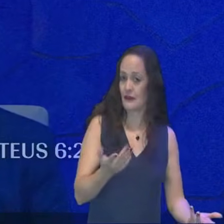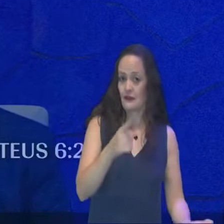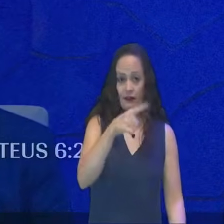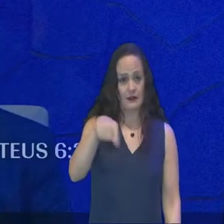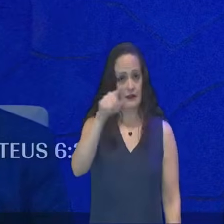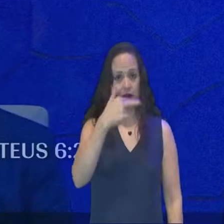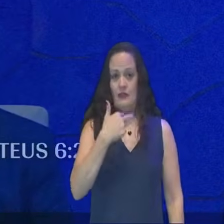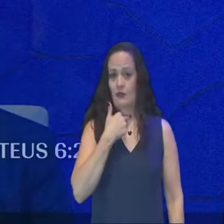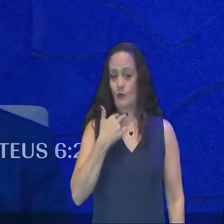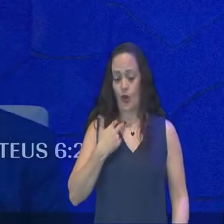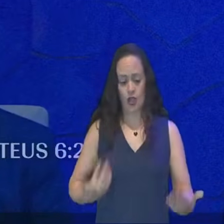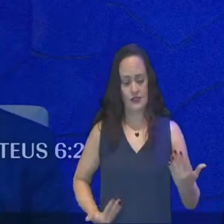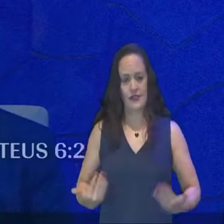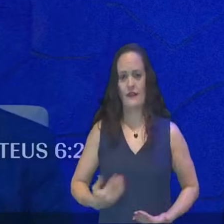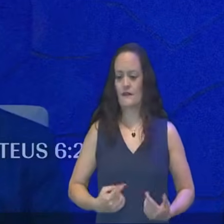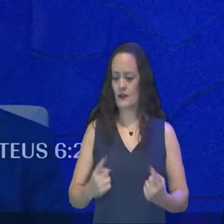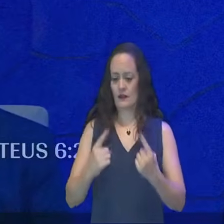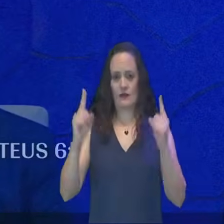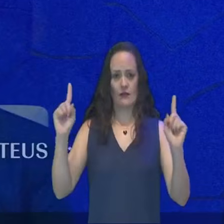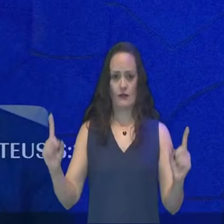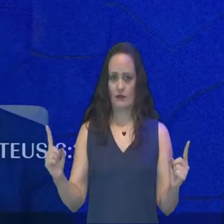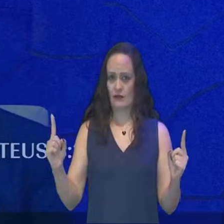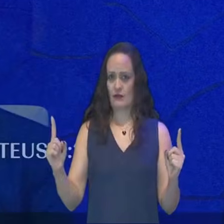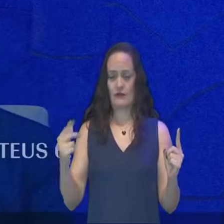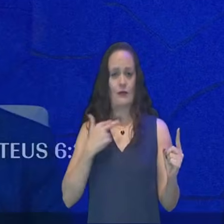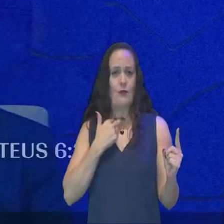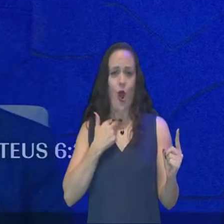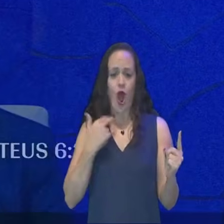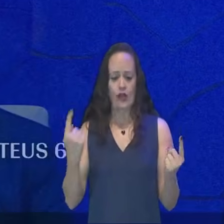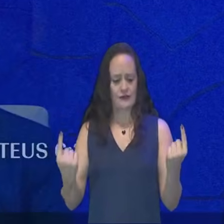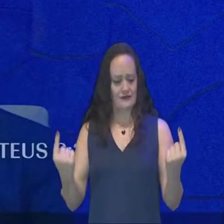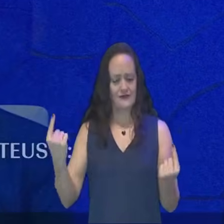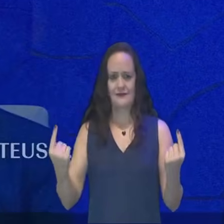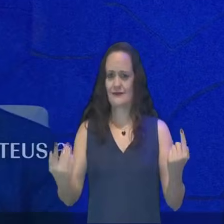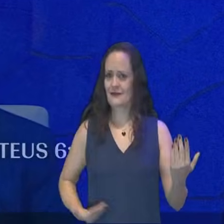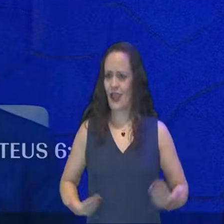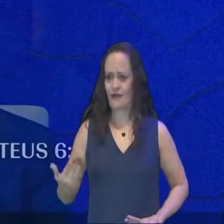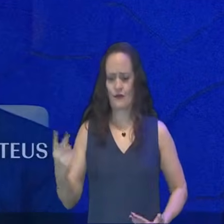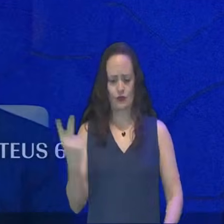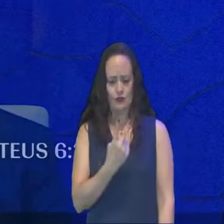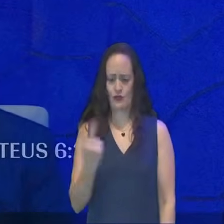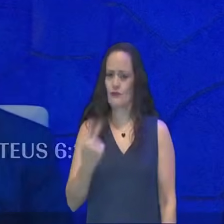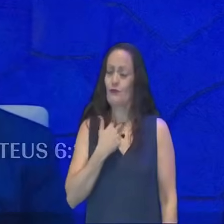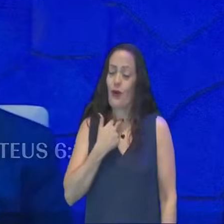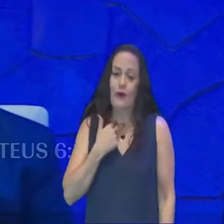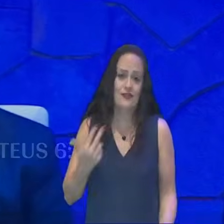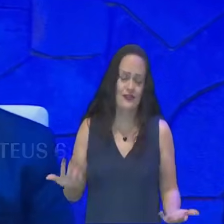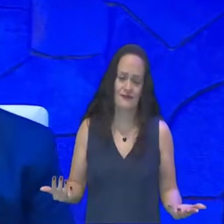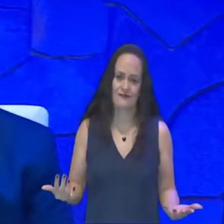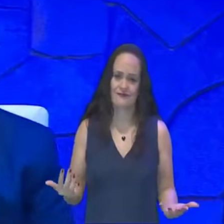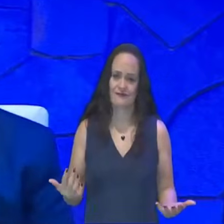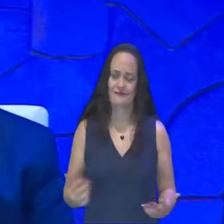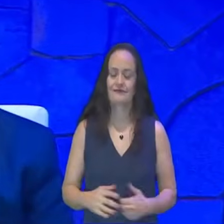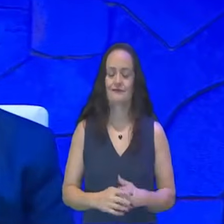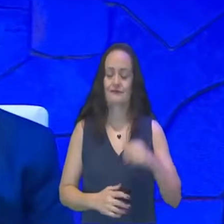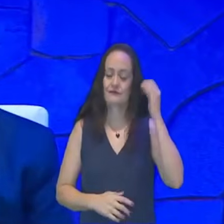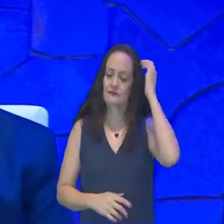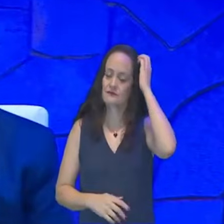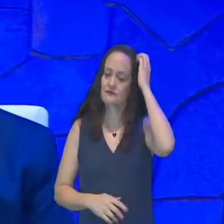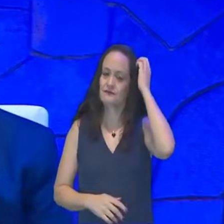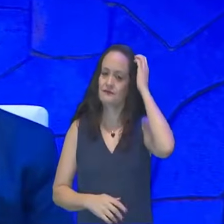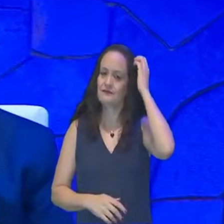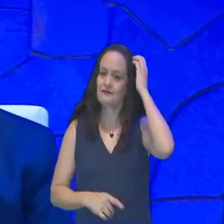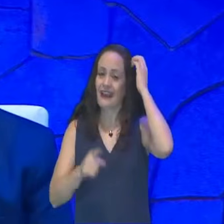podem servir a dois senhores. E por diversas vezes, meus irmãos, a gente tem a